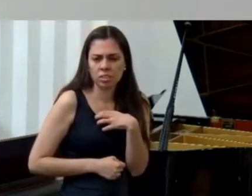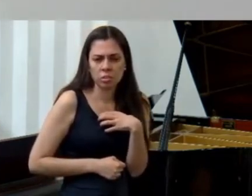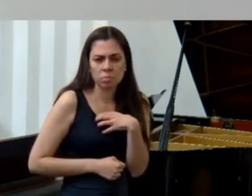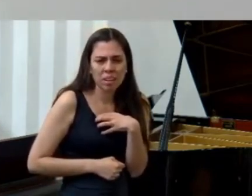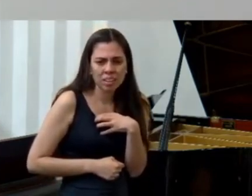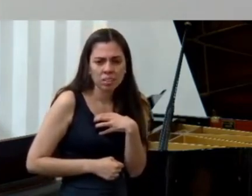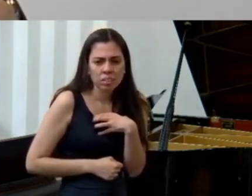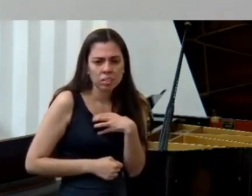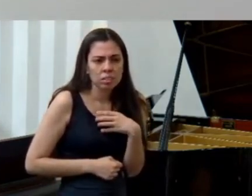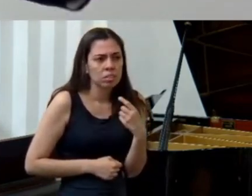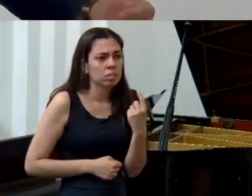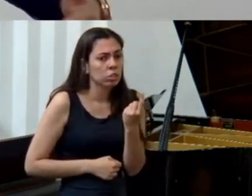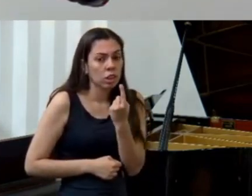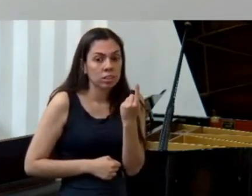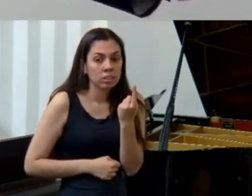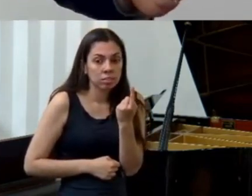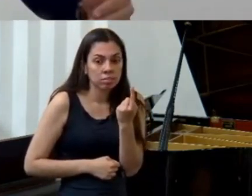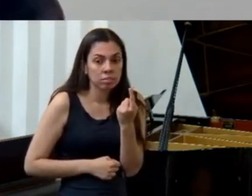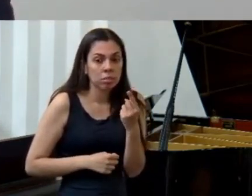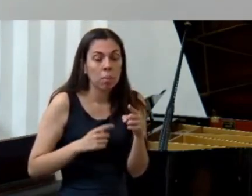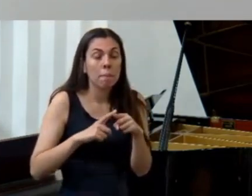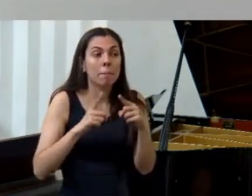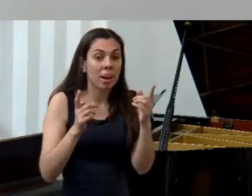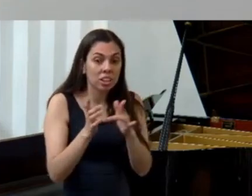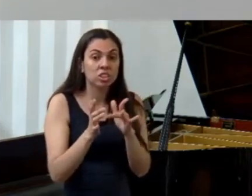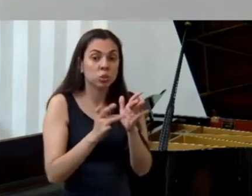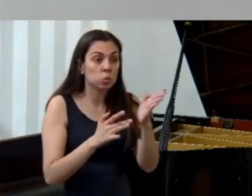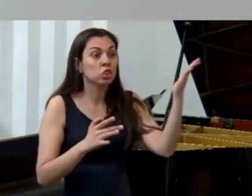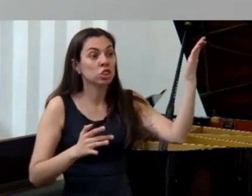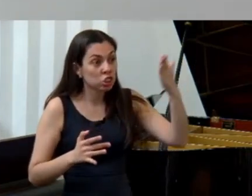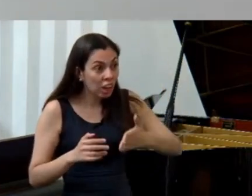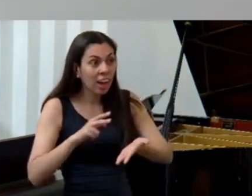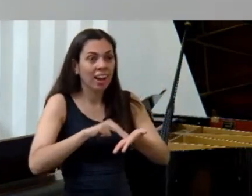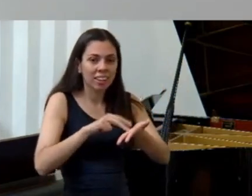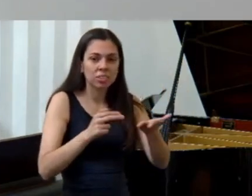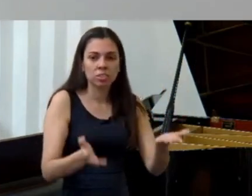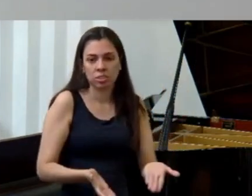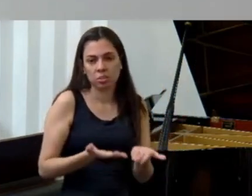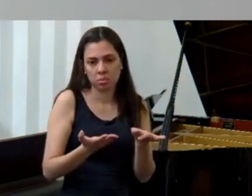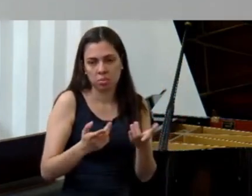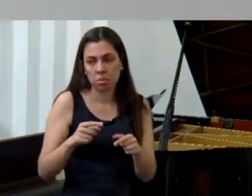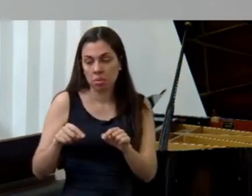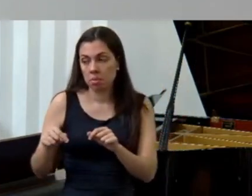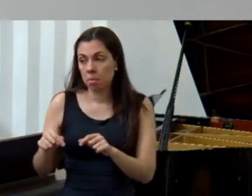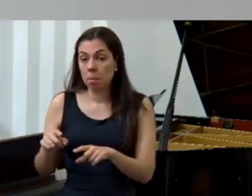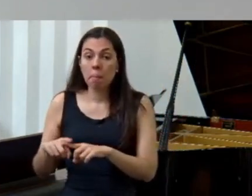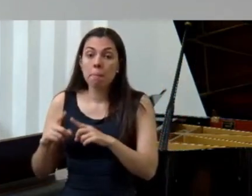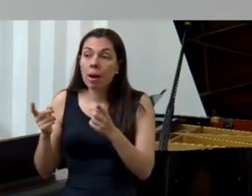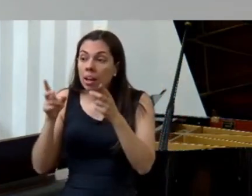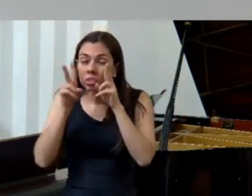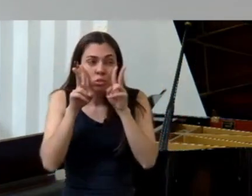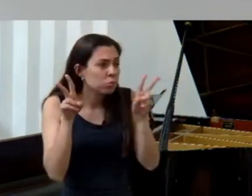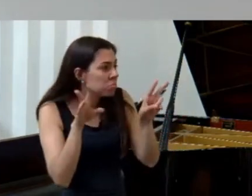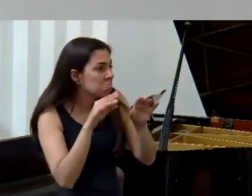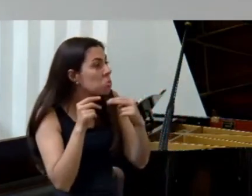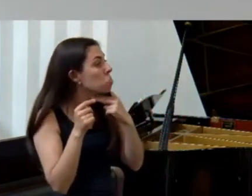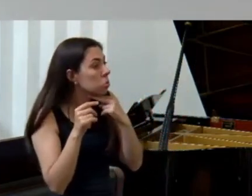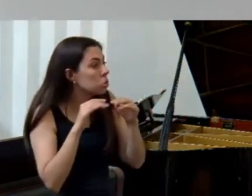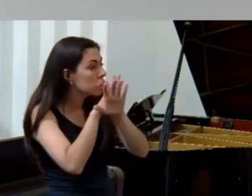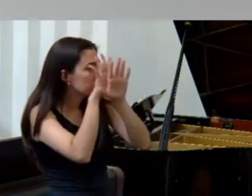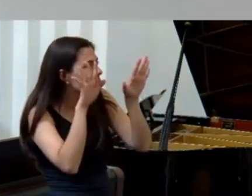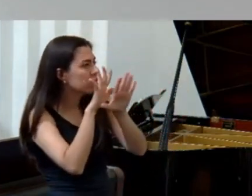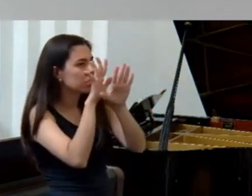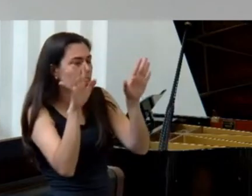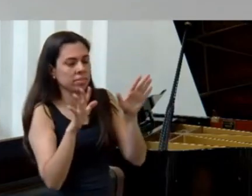Nós não agimos, nós não vivemos pelo que nós sentimos, senão pelo que cremos. Porque o sentimento